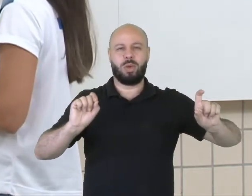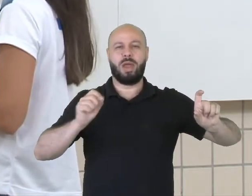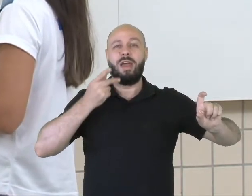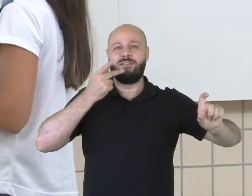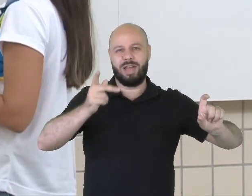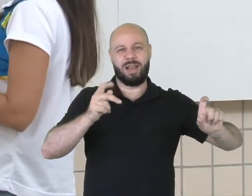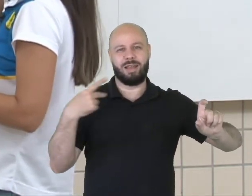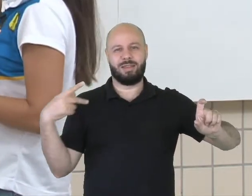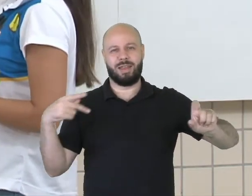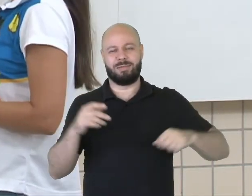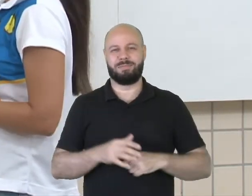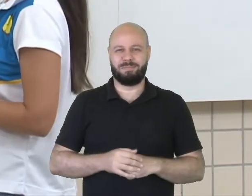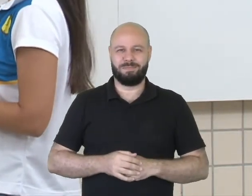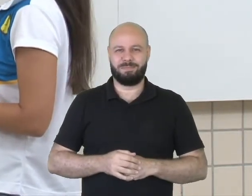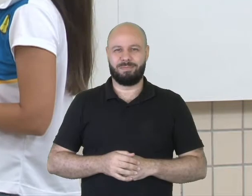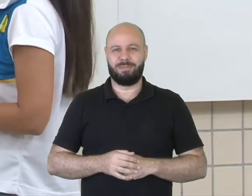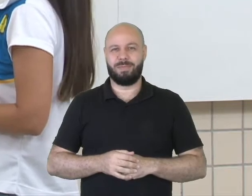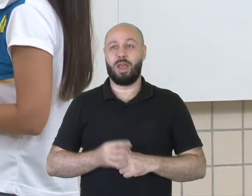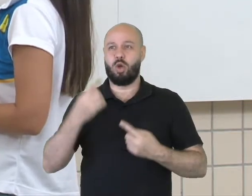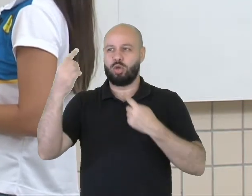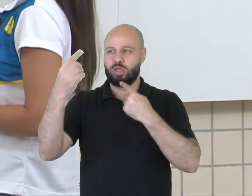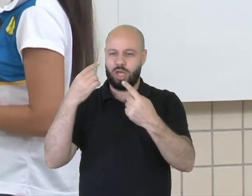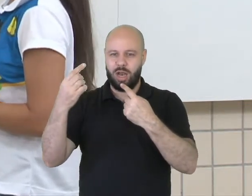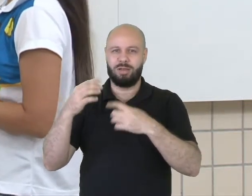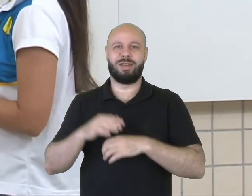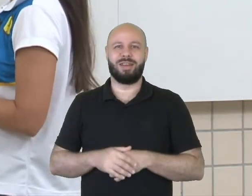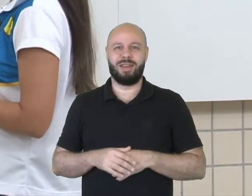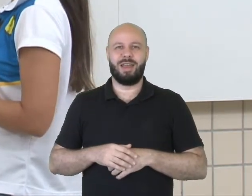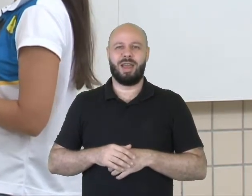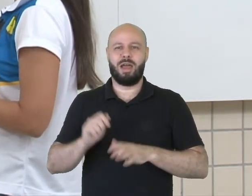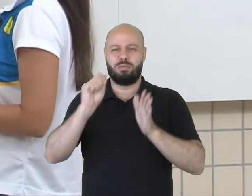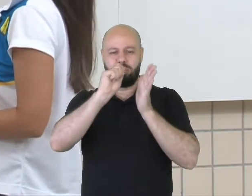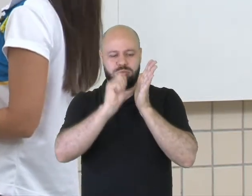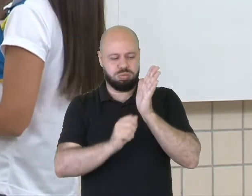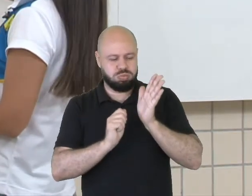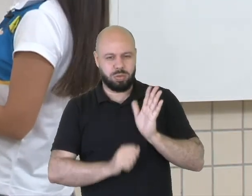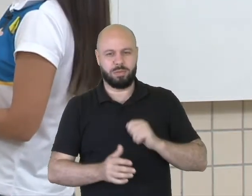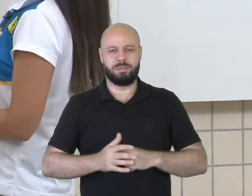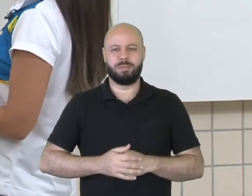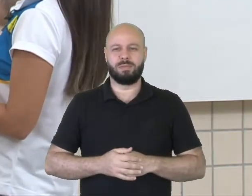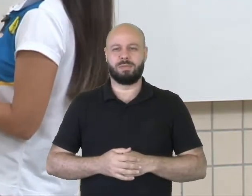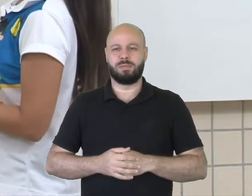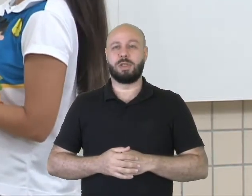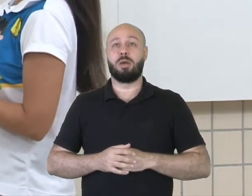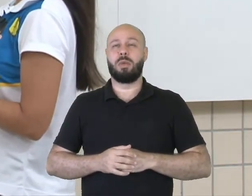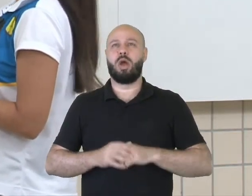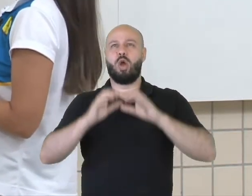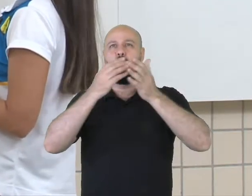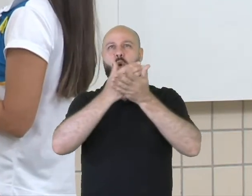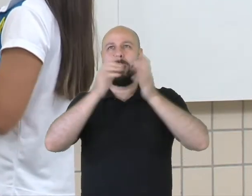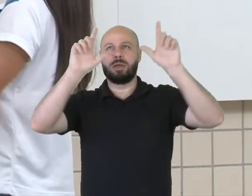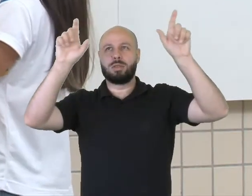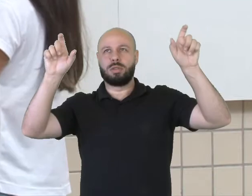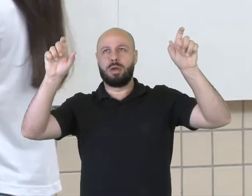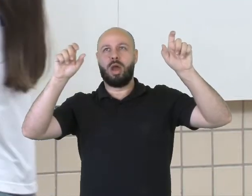fala. O diálogo no texto teatral é escrito dessa forma. Inicia-se com a